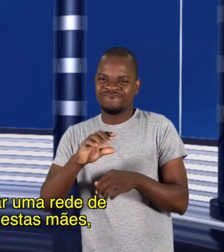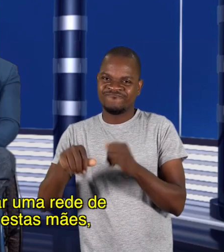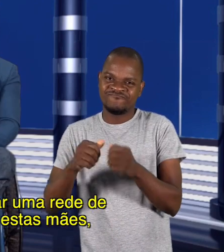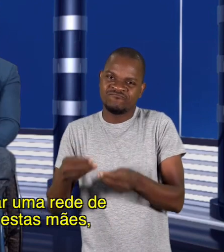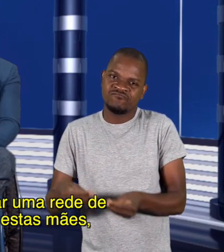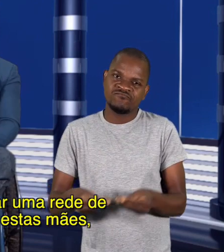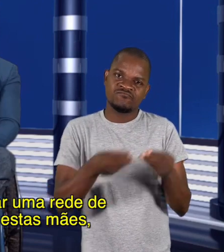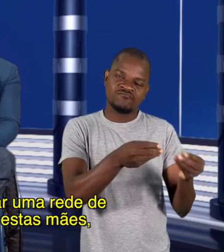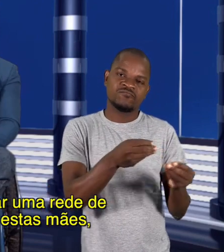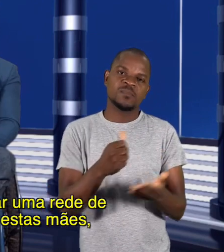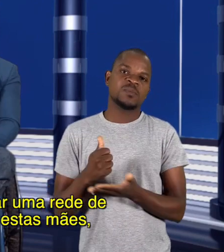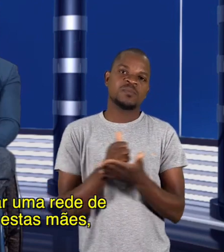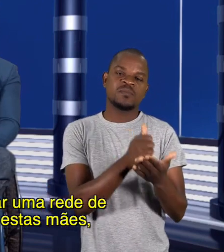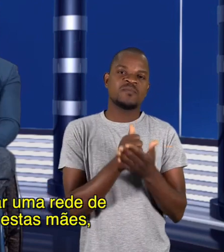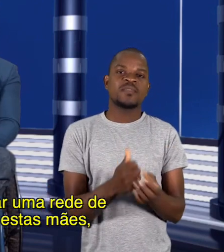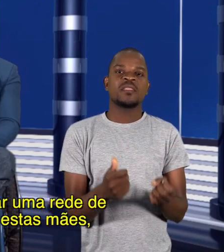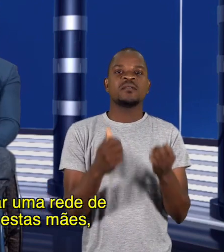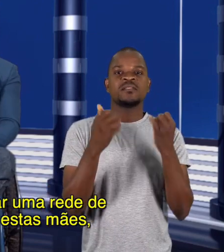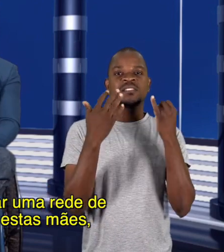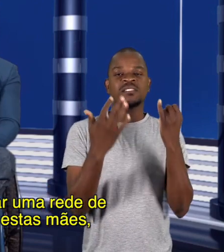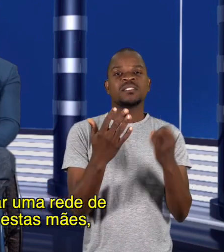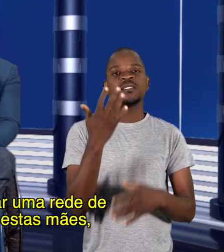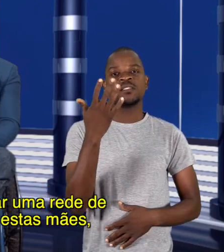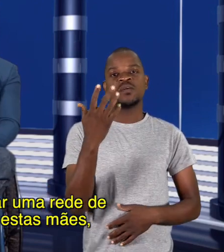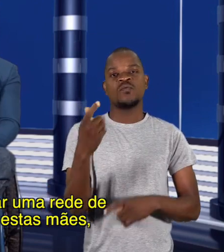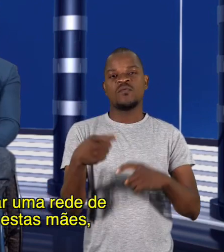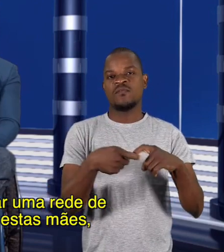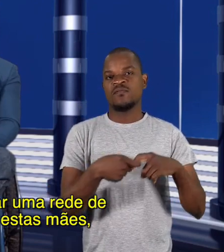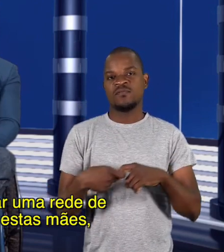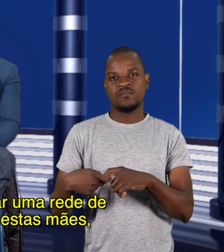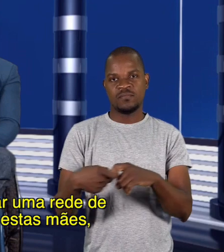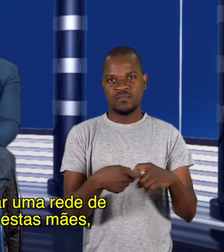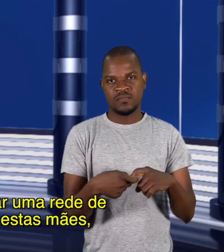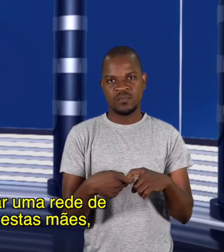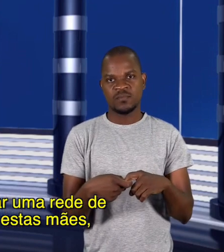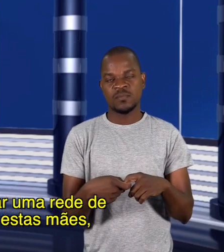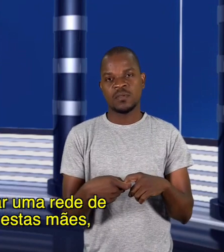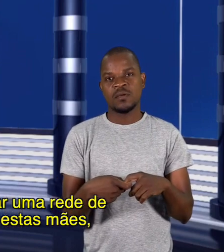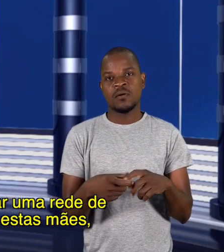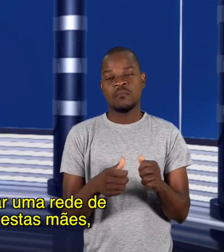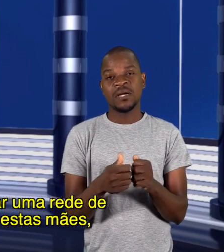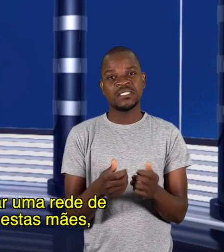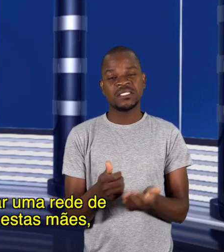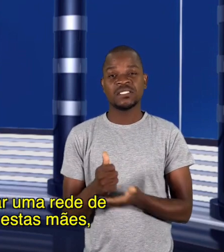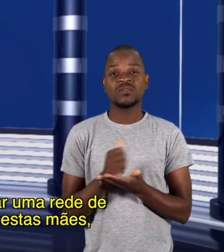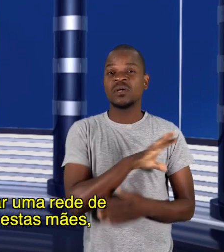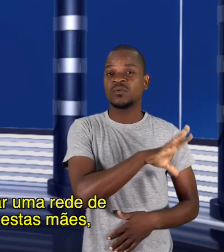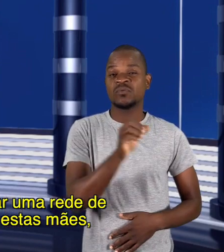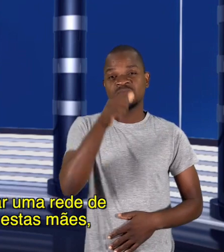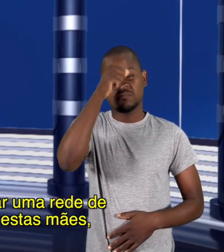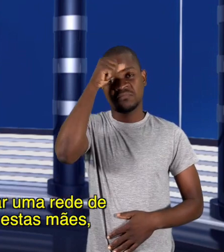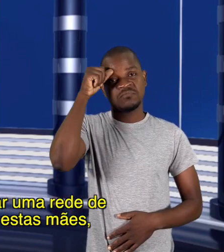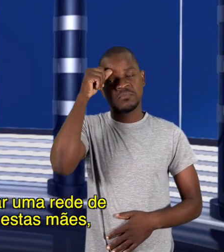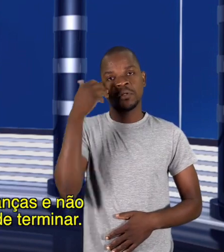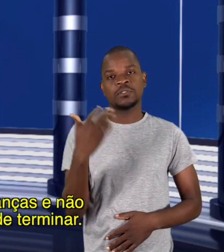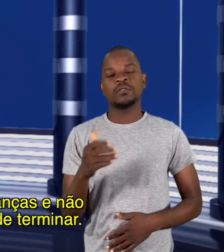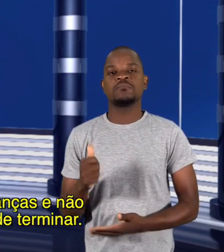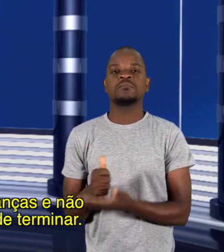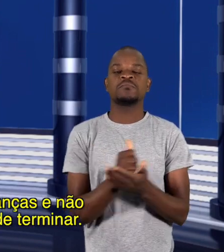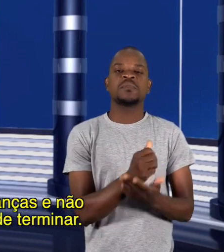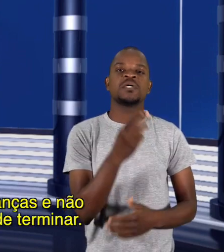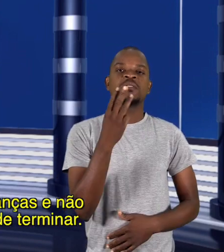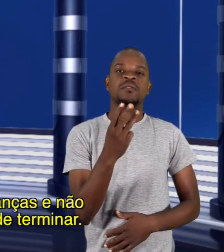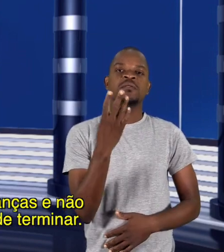de prevenção. O que nós estamos a fazer também é criar uma rede de vizinhos que possa prestar apoio a estas mães.